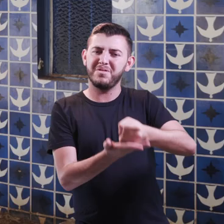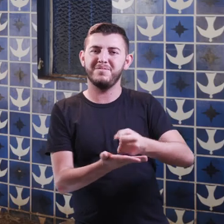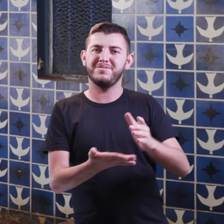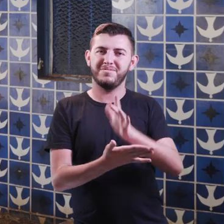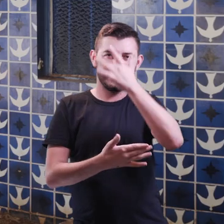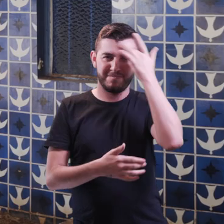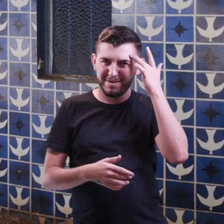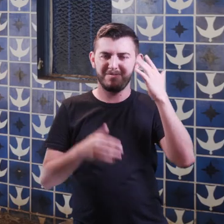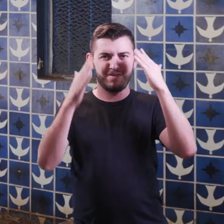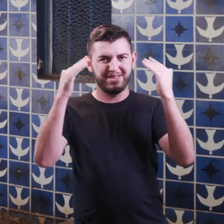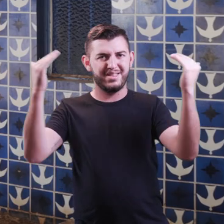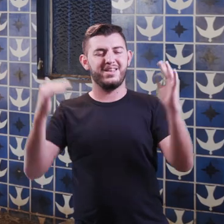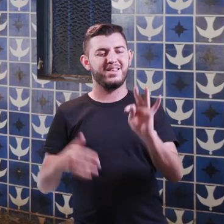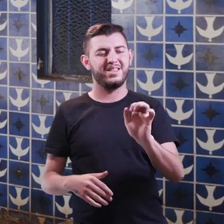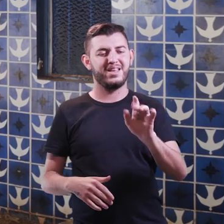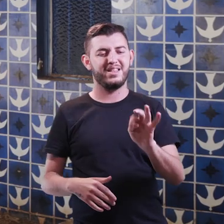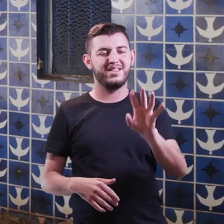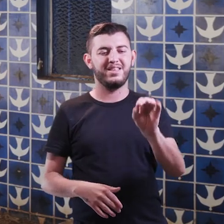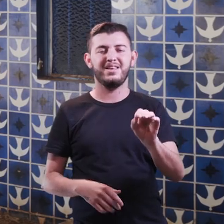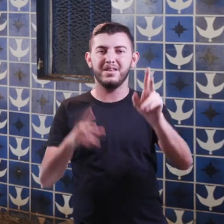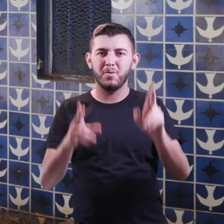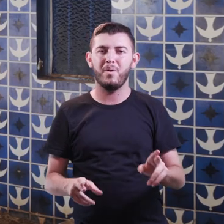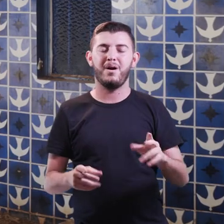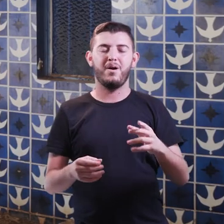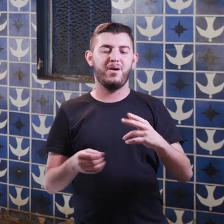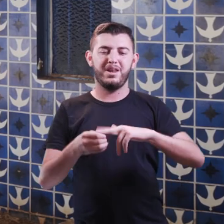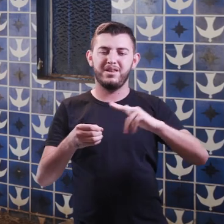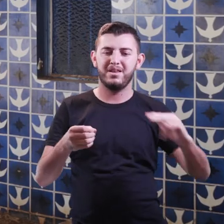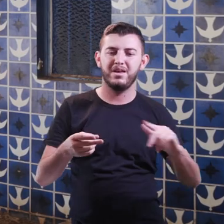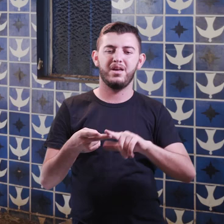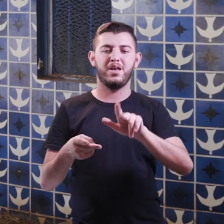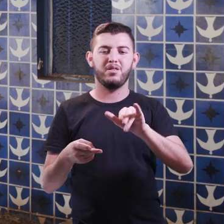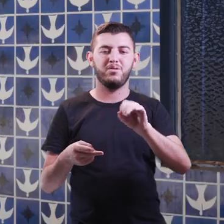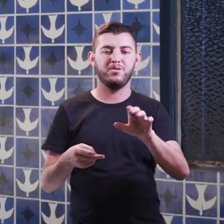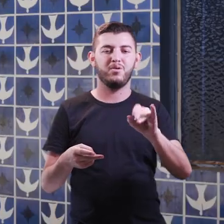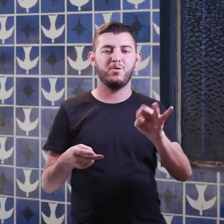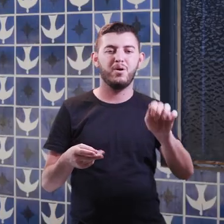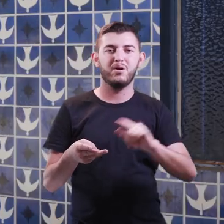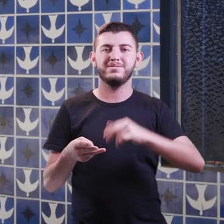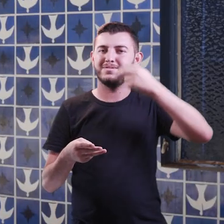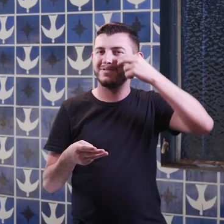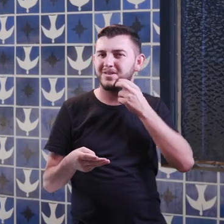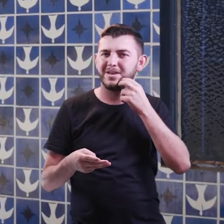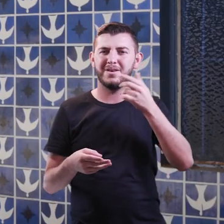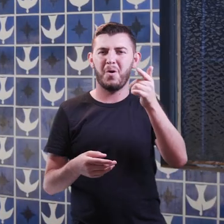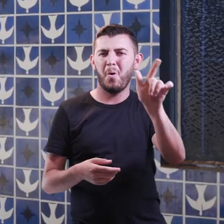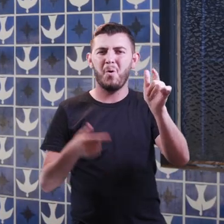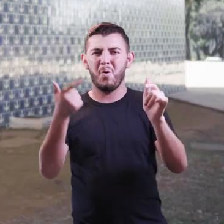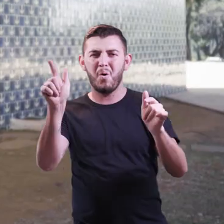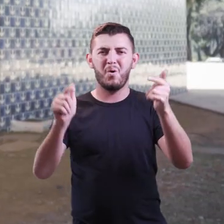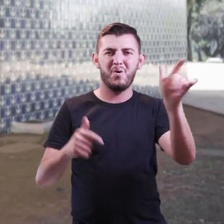né? Como é o caso do Lúcio Costa, do Niemeyer, do Atos, do Lelé, do Sesquiati e